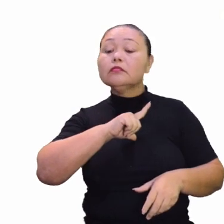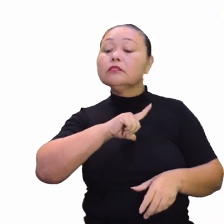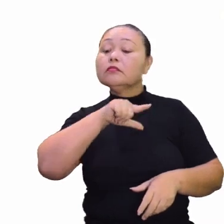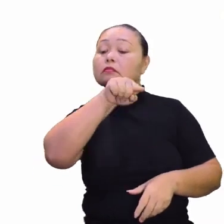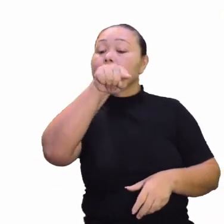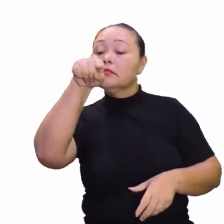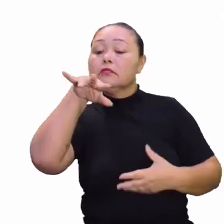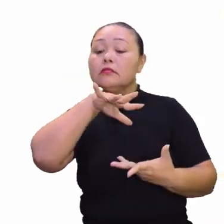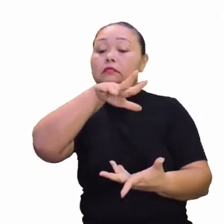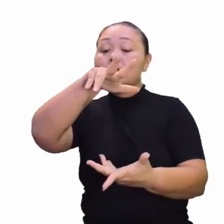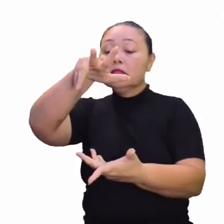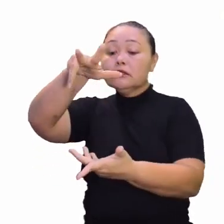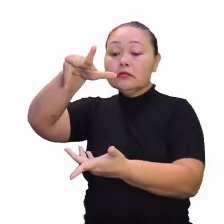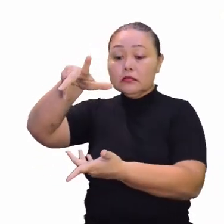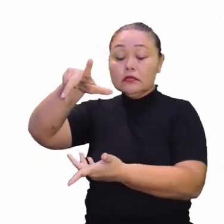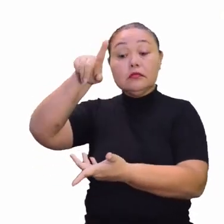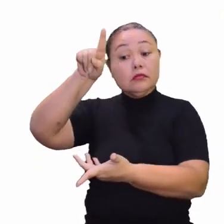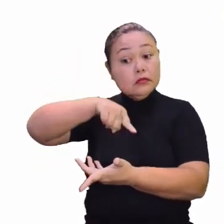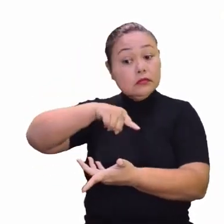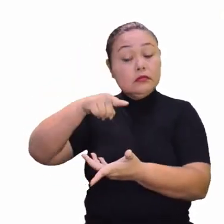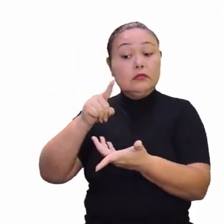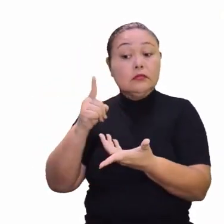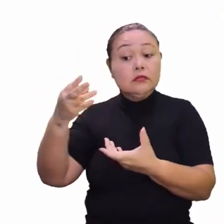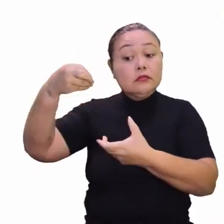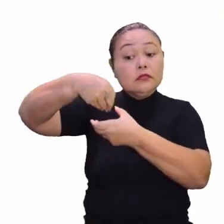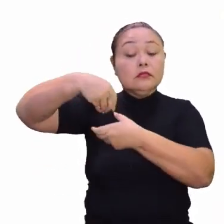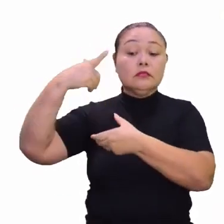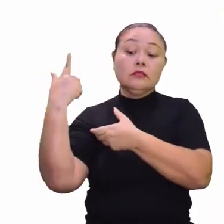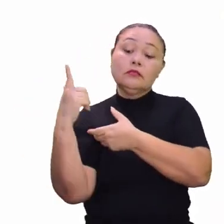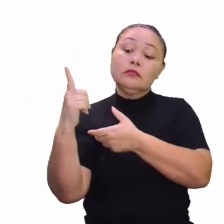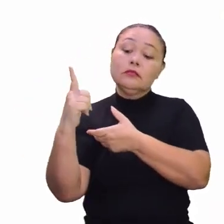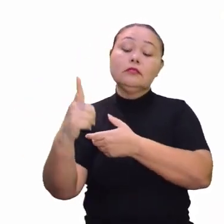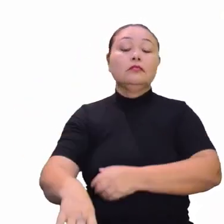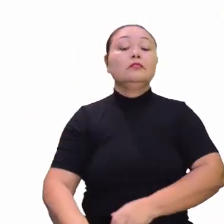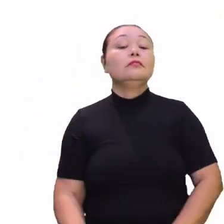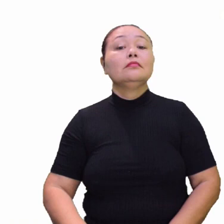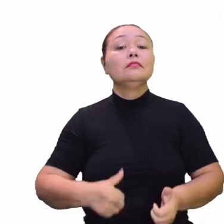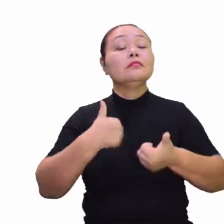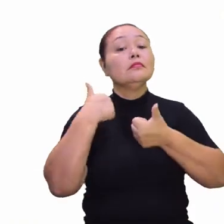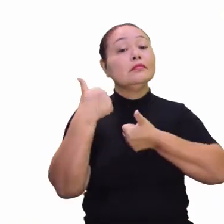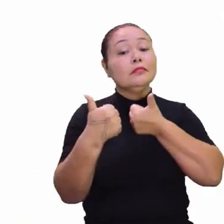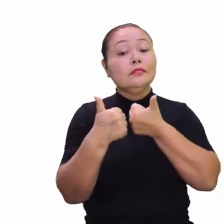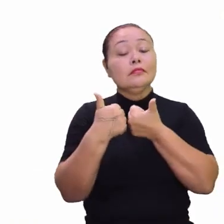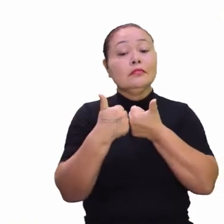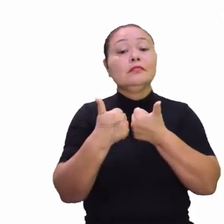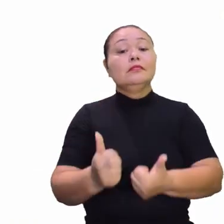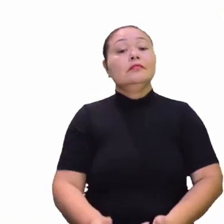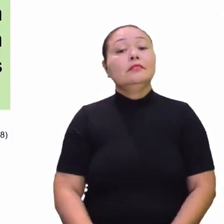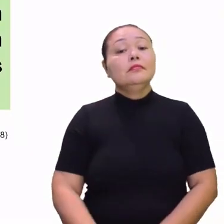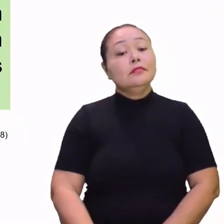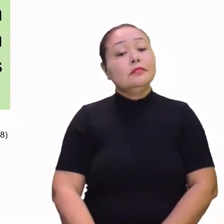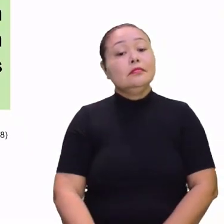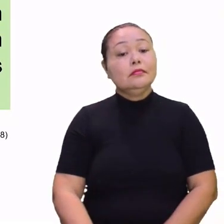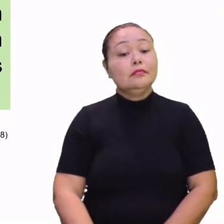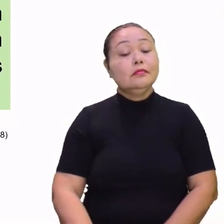são geografizadas. Exatamente. É isso? Muito bem. Beleza, vamos lá.